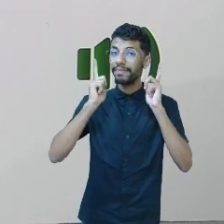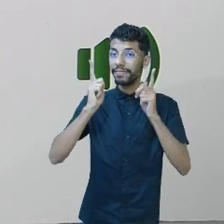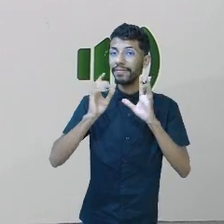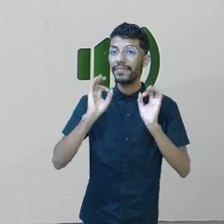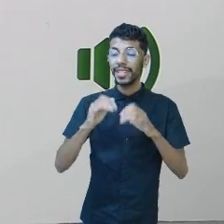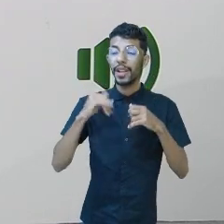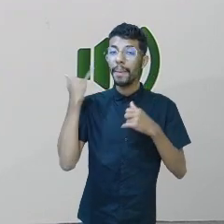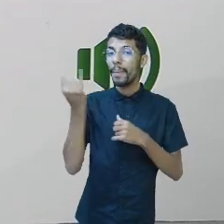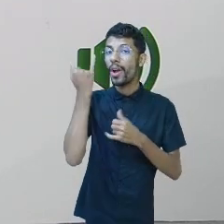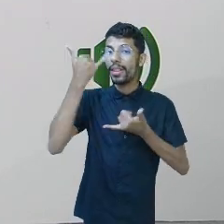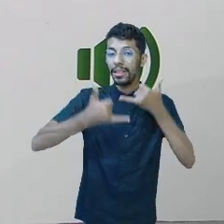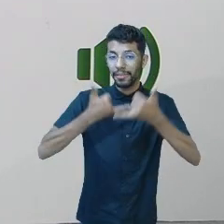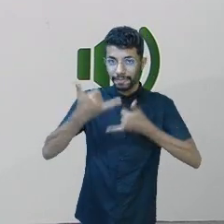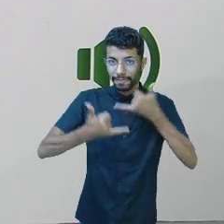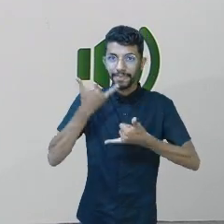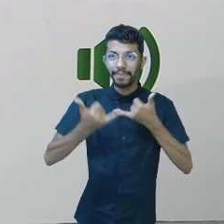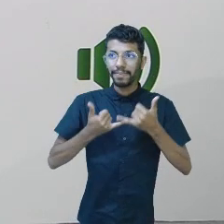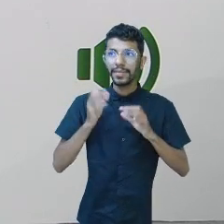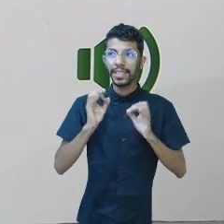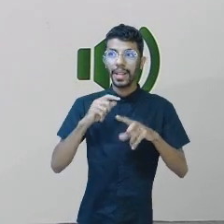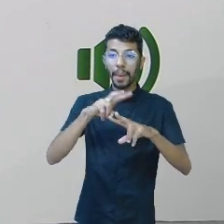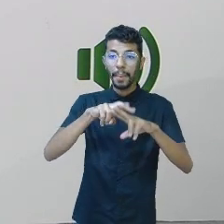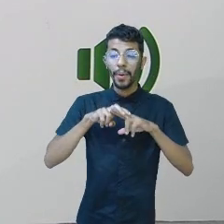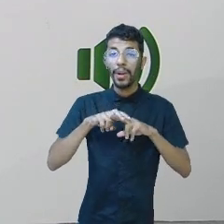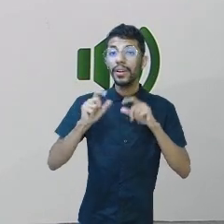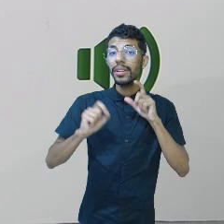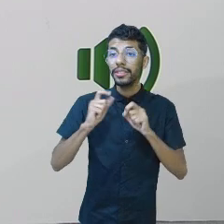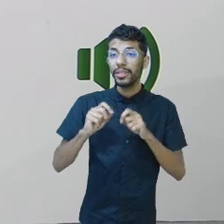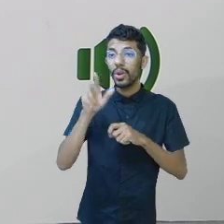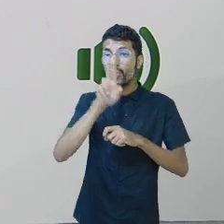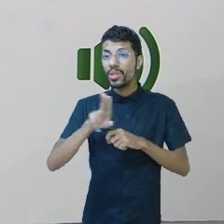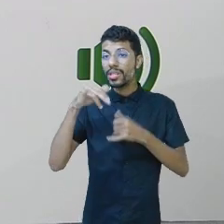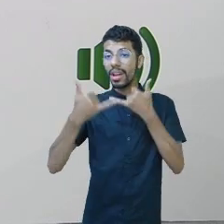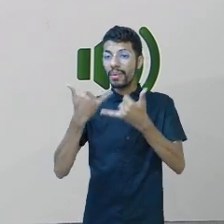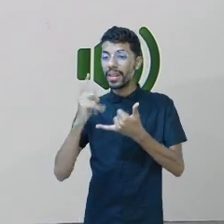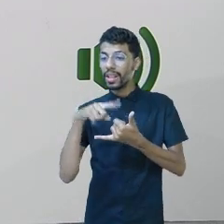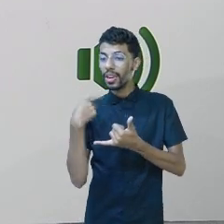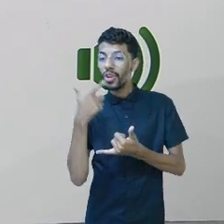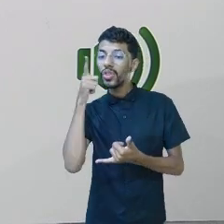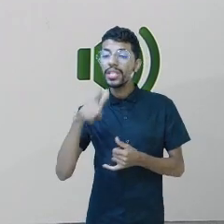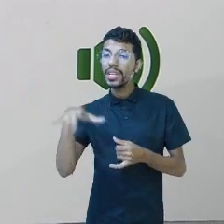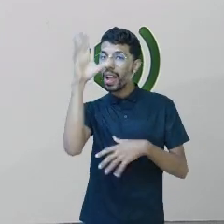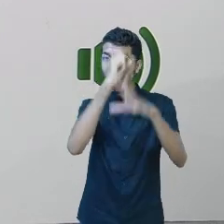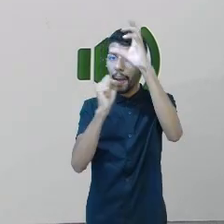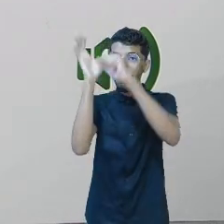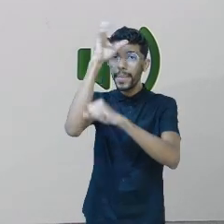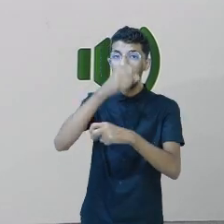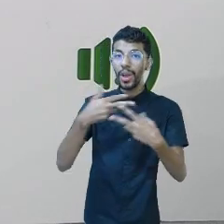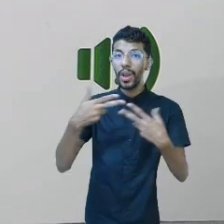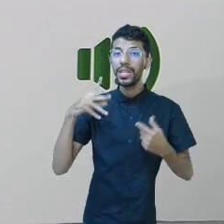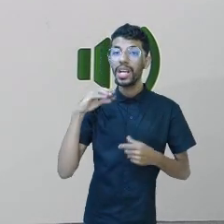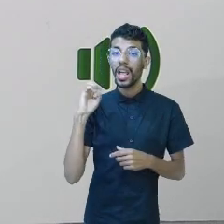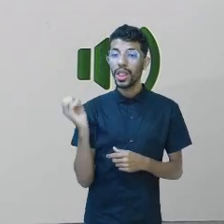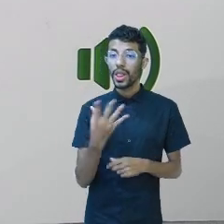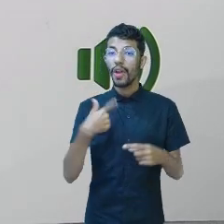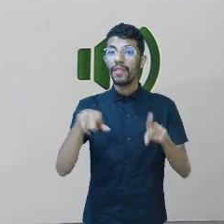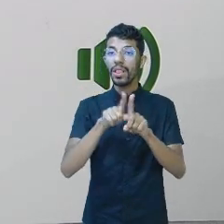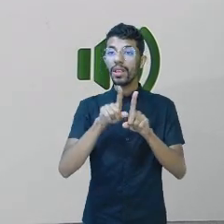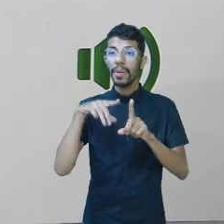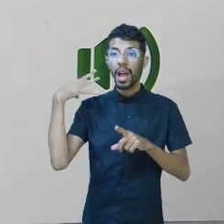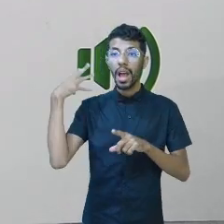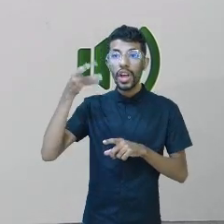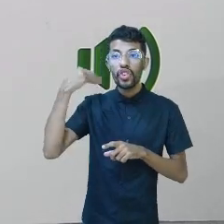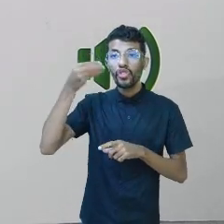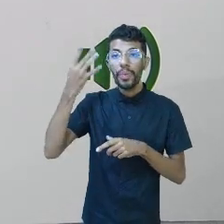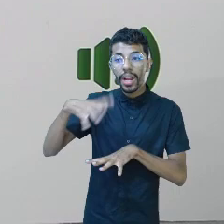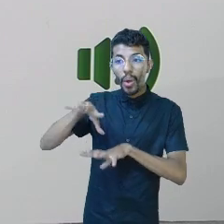a brincadeira. Porque através da brincadeira a gente vai aprendendo coisas novas, vai adquirindo experiências, né? Então